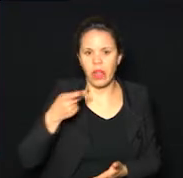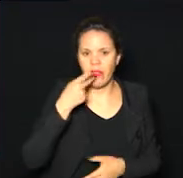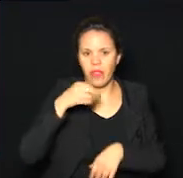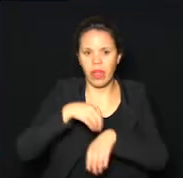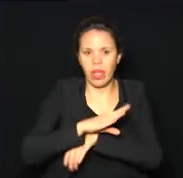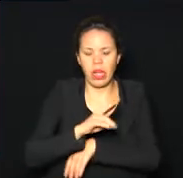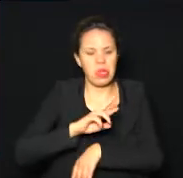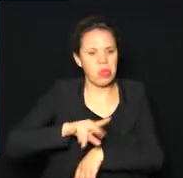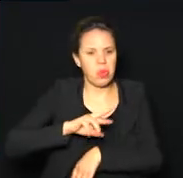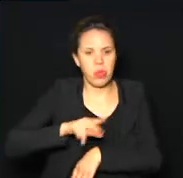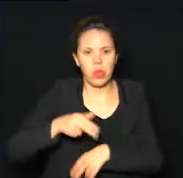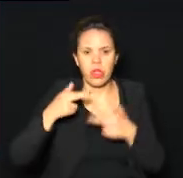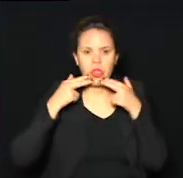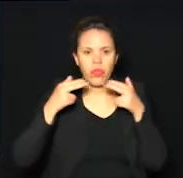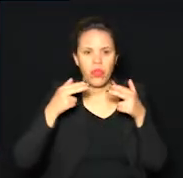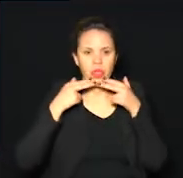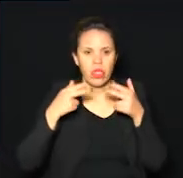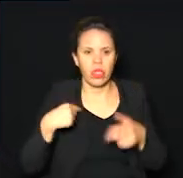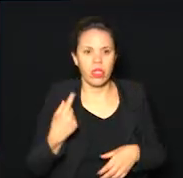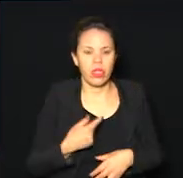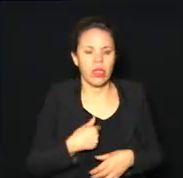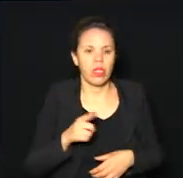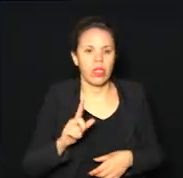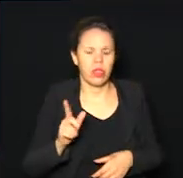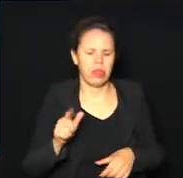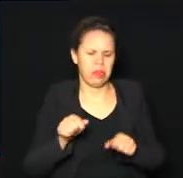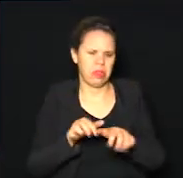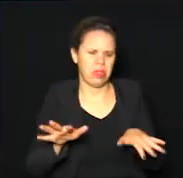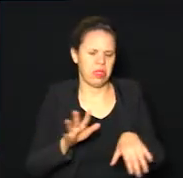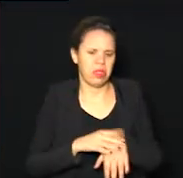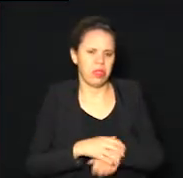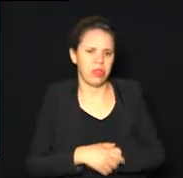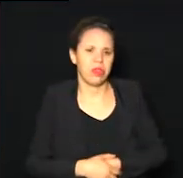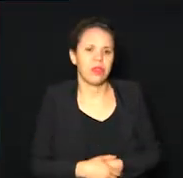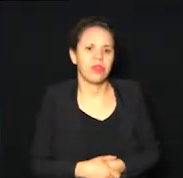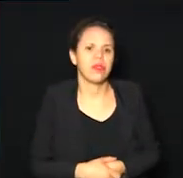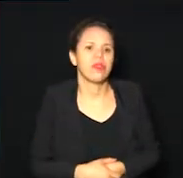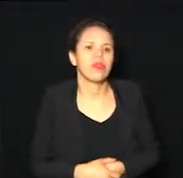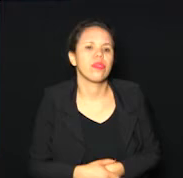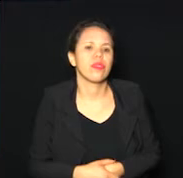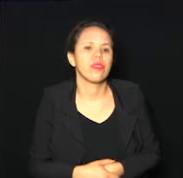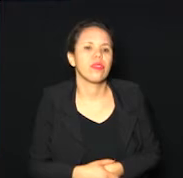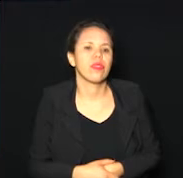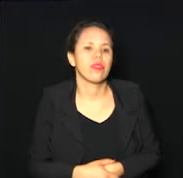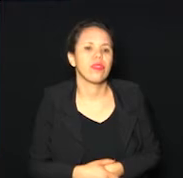é novidade no conjunto dos trabalhadores. Eu acho que a pandemia